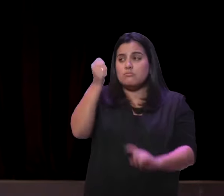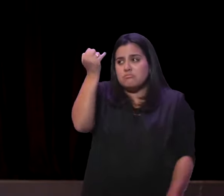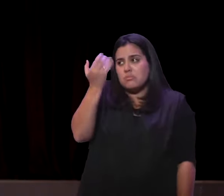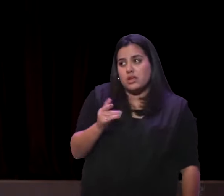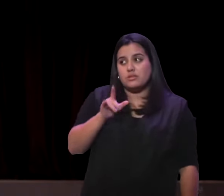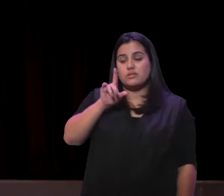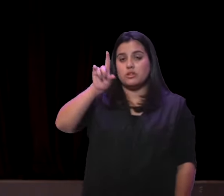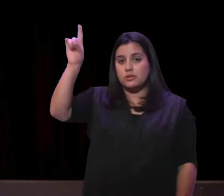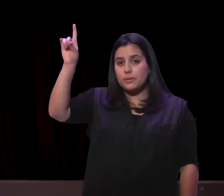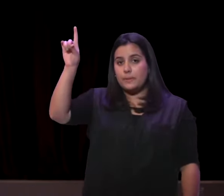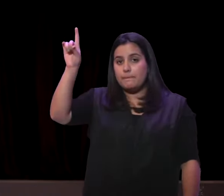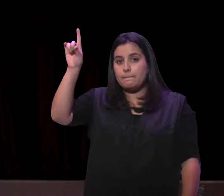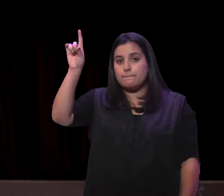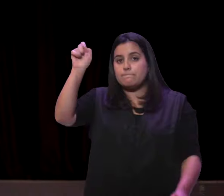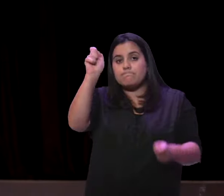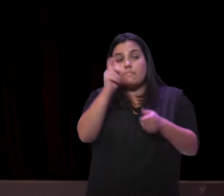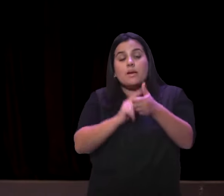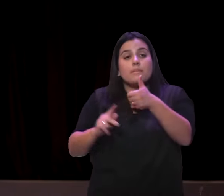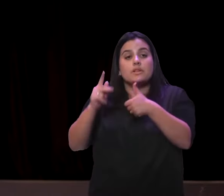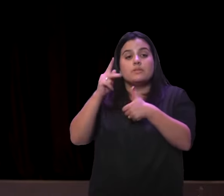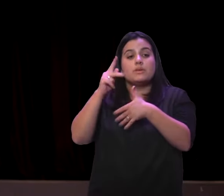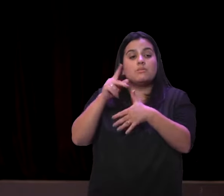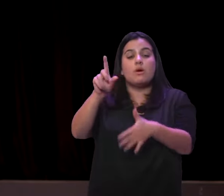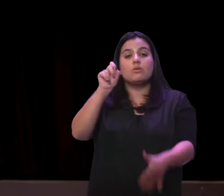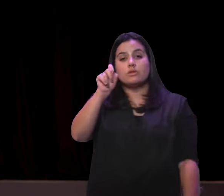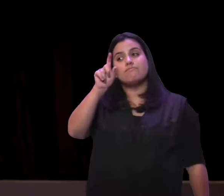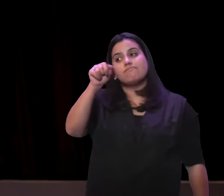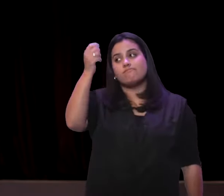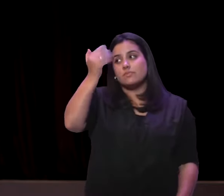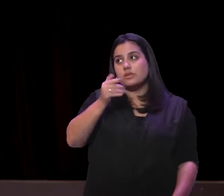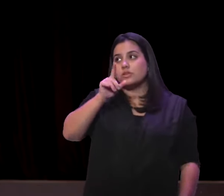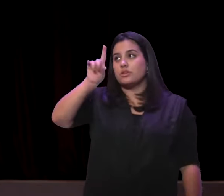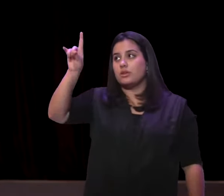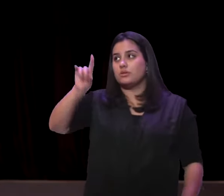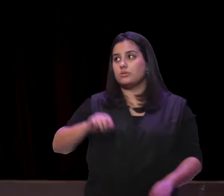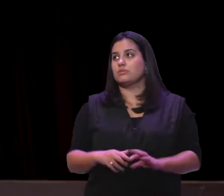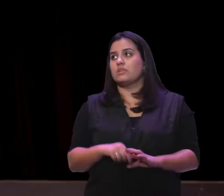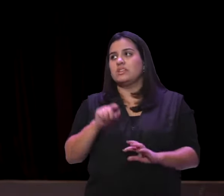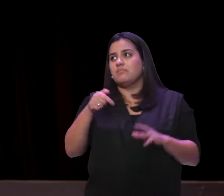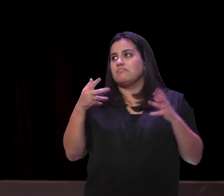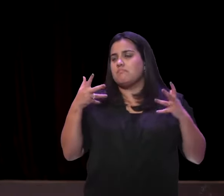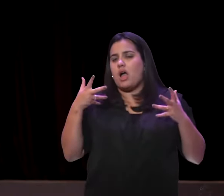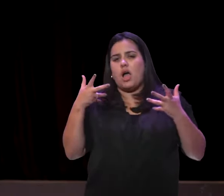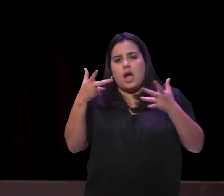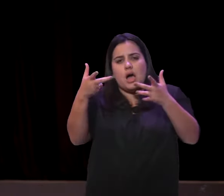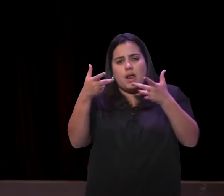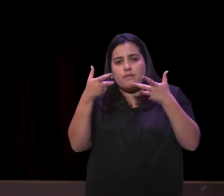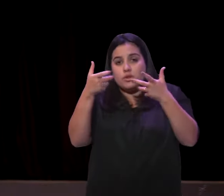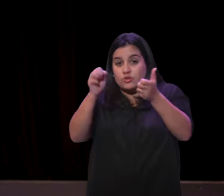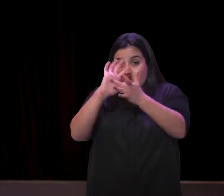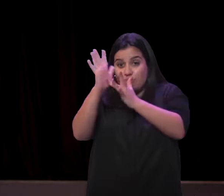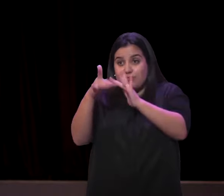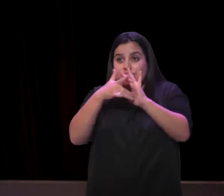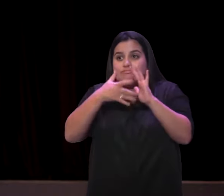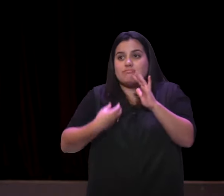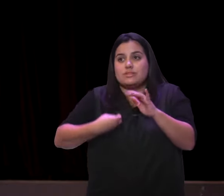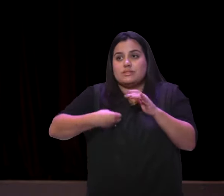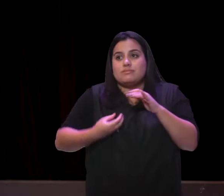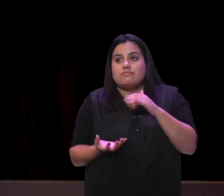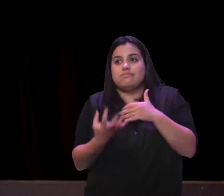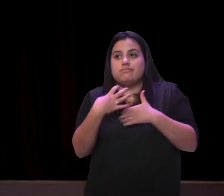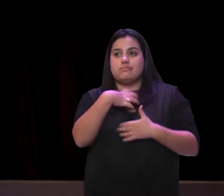Deus, quando Ele chega, é estar na presença dEle. É maravilhoso quando Jesus chega na vida de alguém.